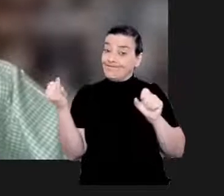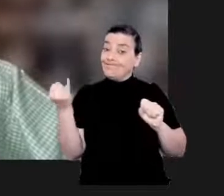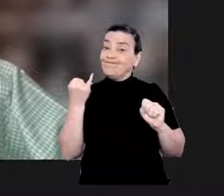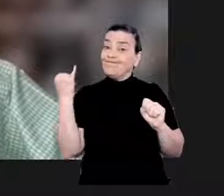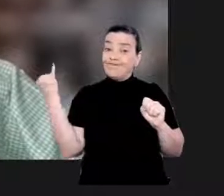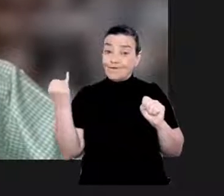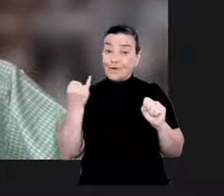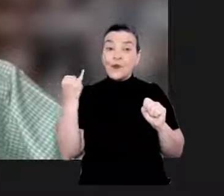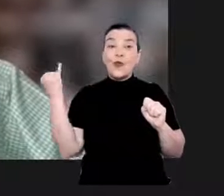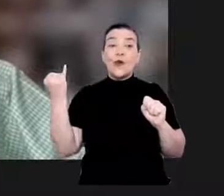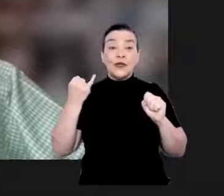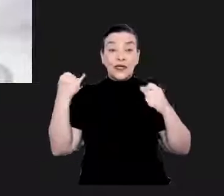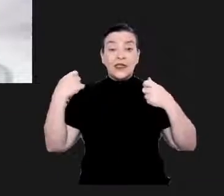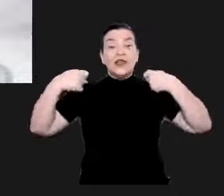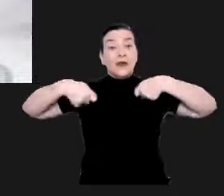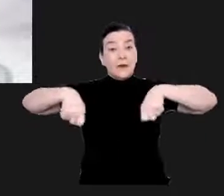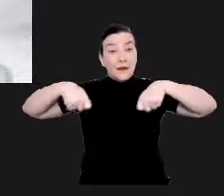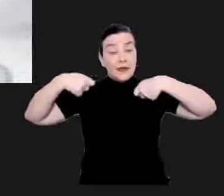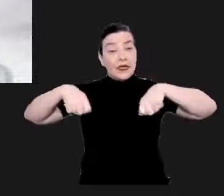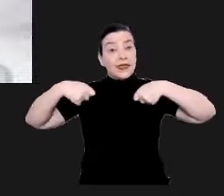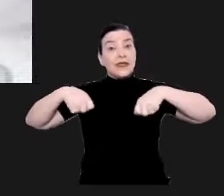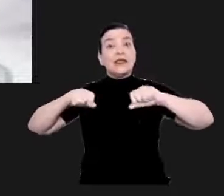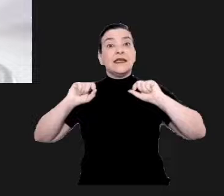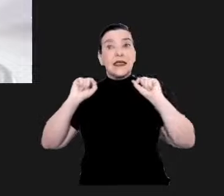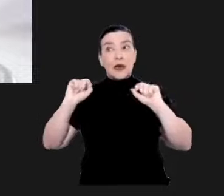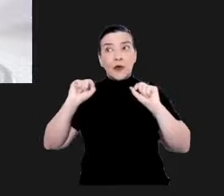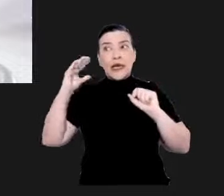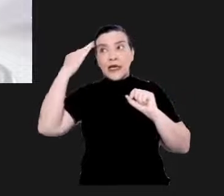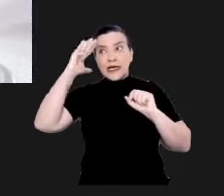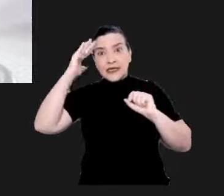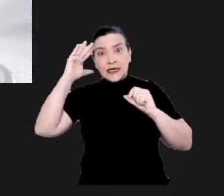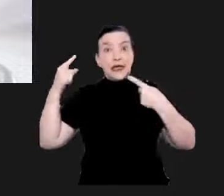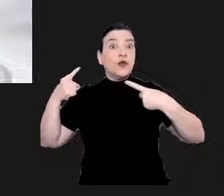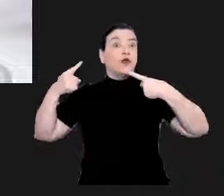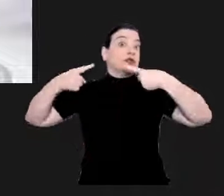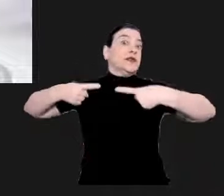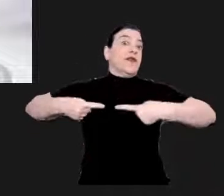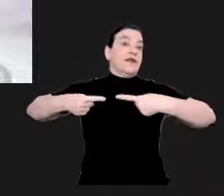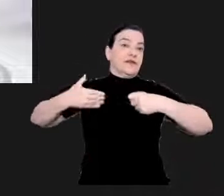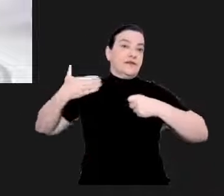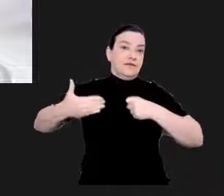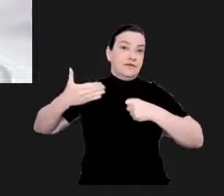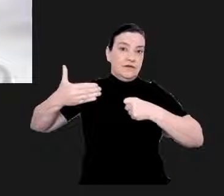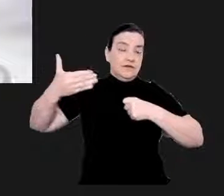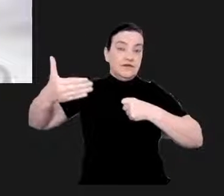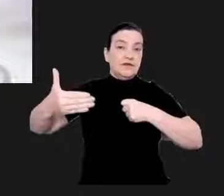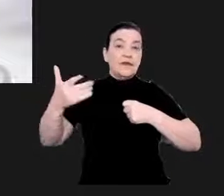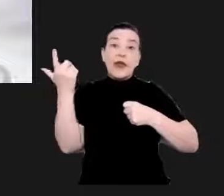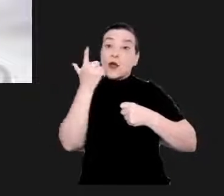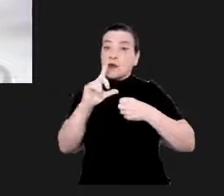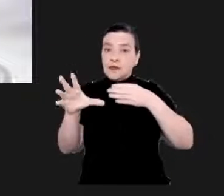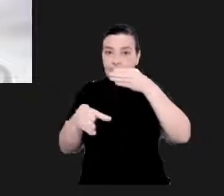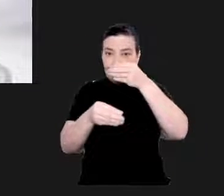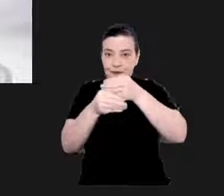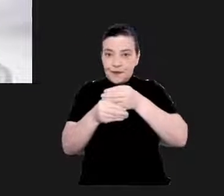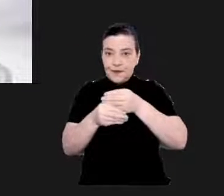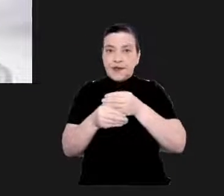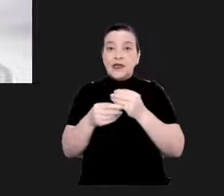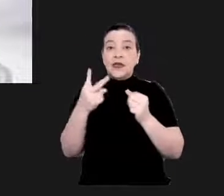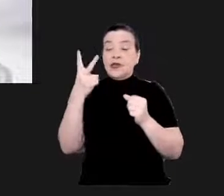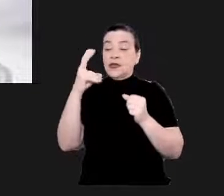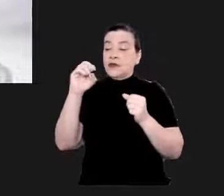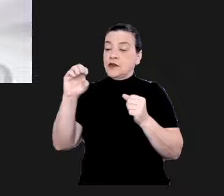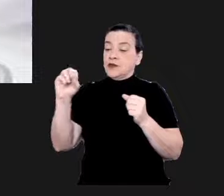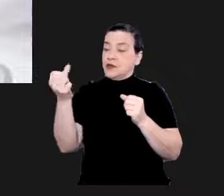de desafios, né? Ainda temos desafios para a sua plena implementação. Segundo Porter, em 2006, na